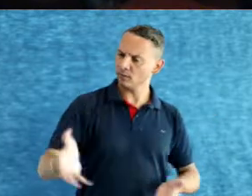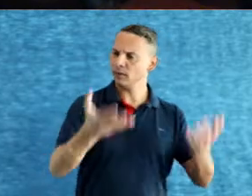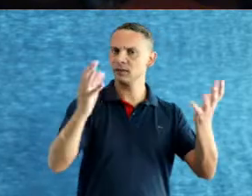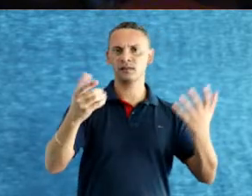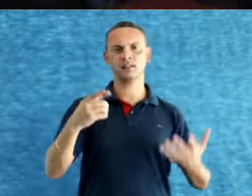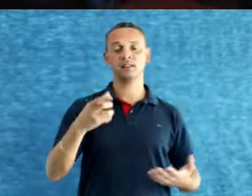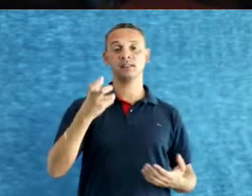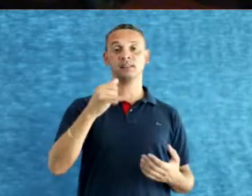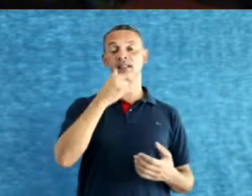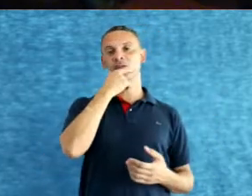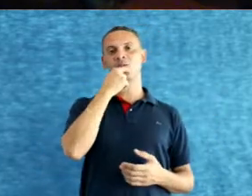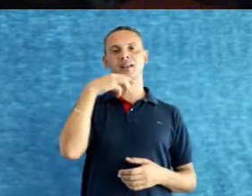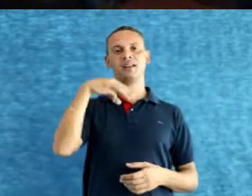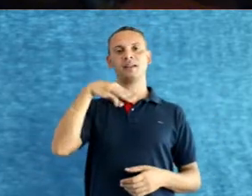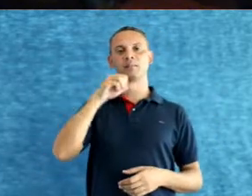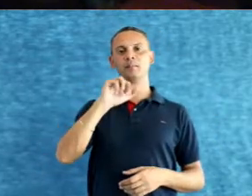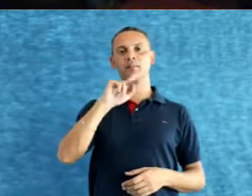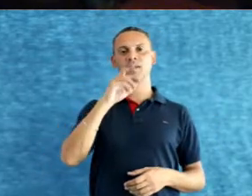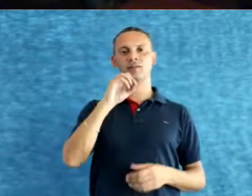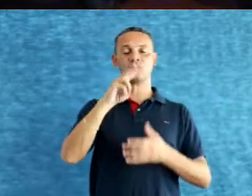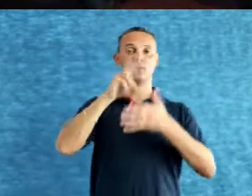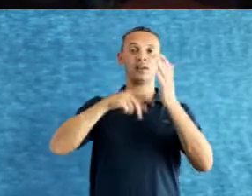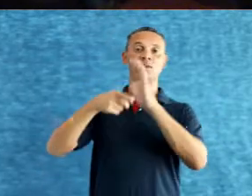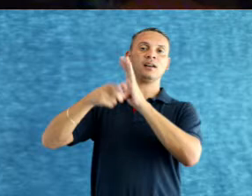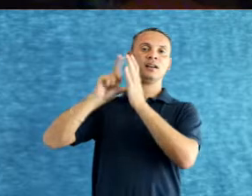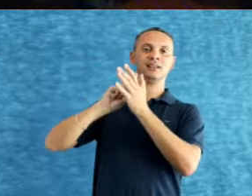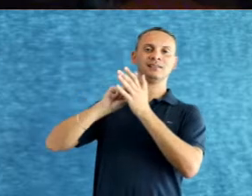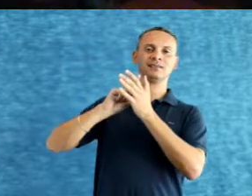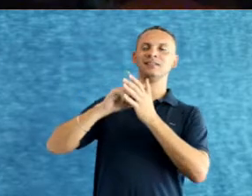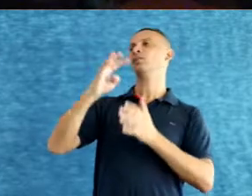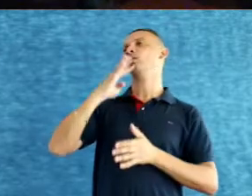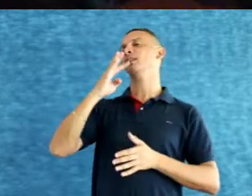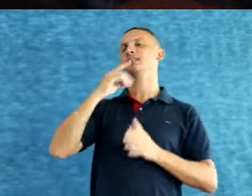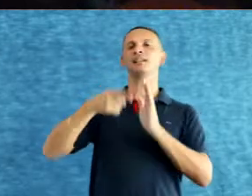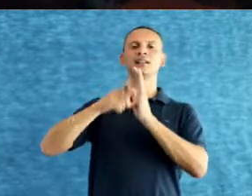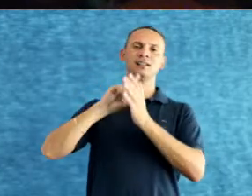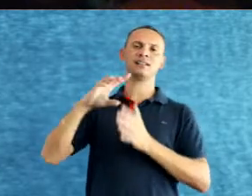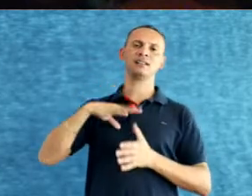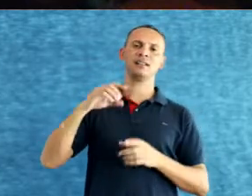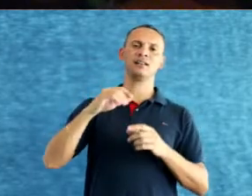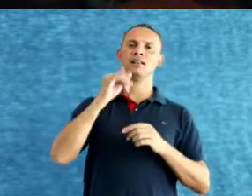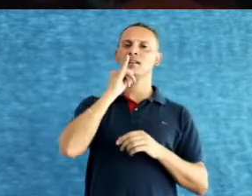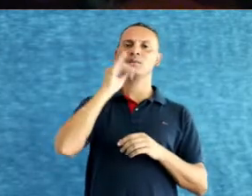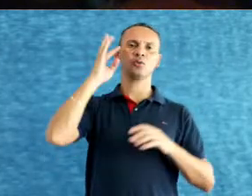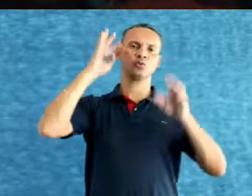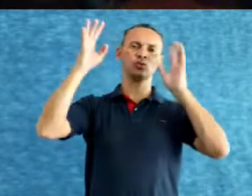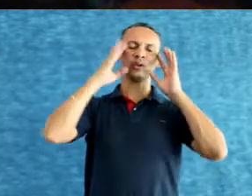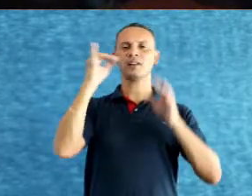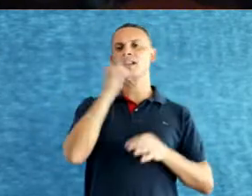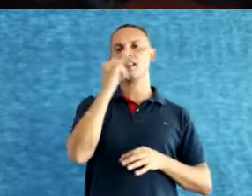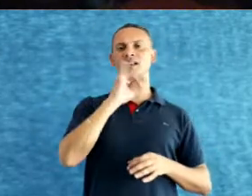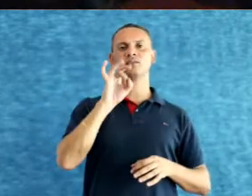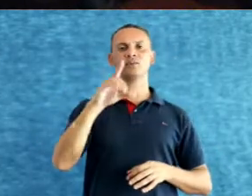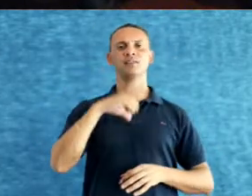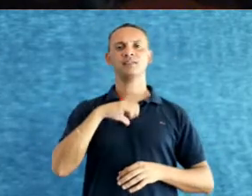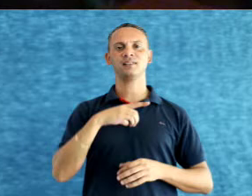fotógrafa, você falou assim, a gente nem conhece o rosto dela. Você acha que essa imagem, ela faz assim,